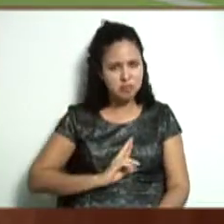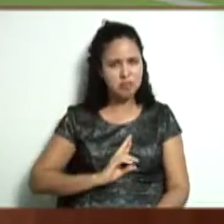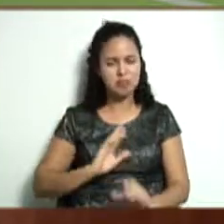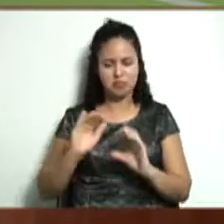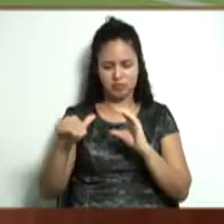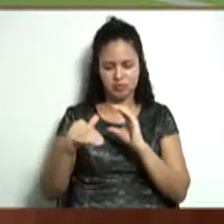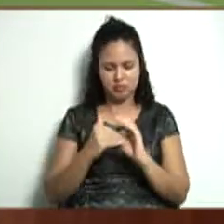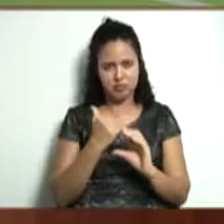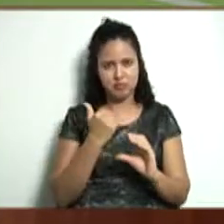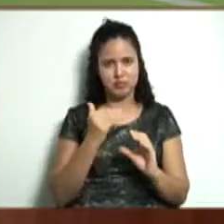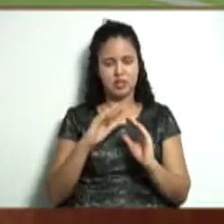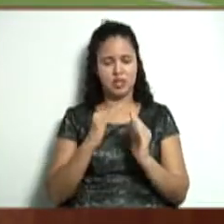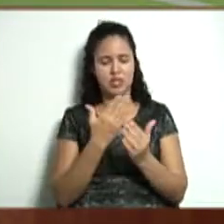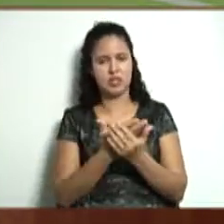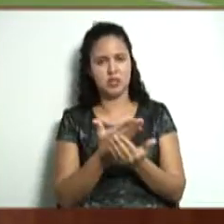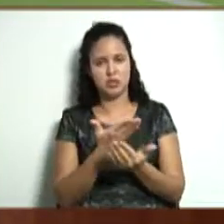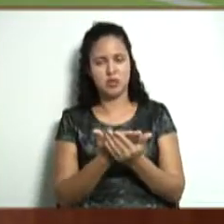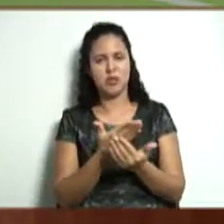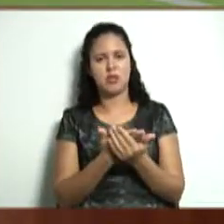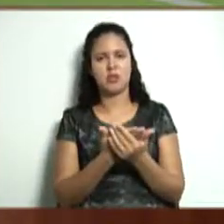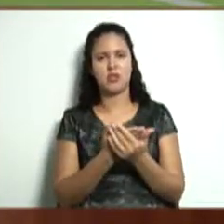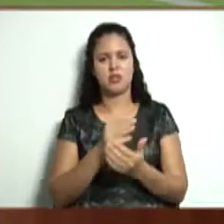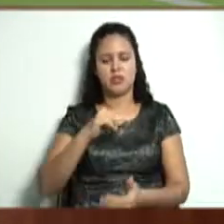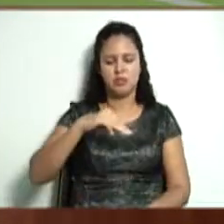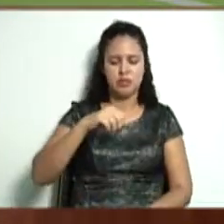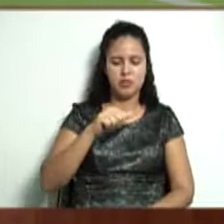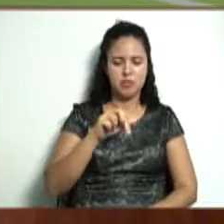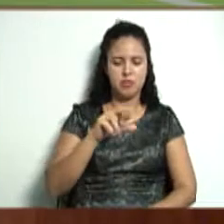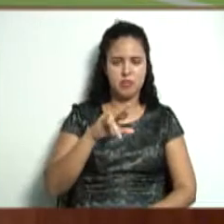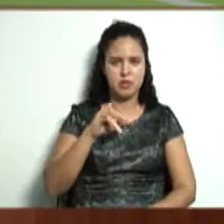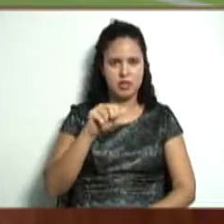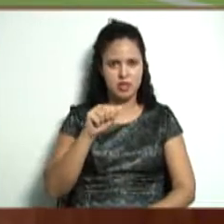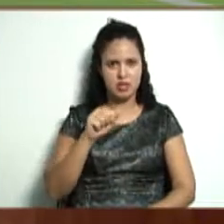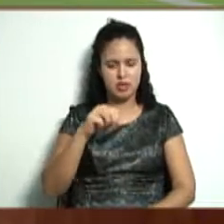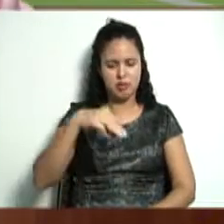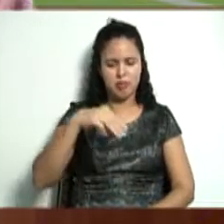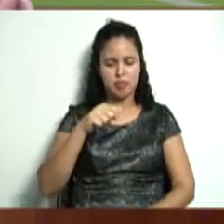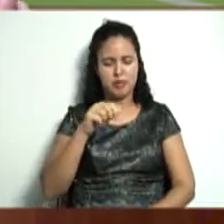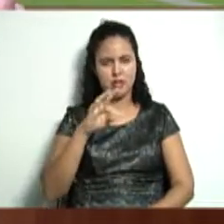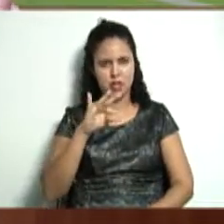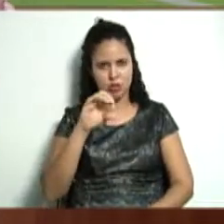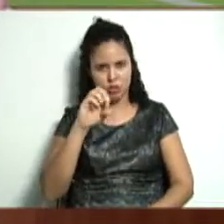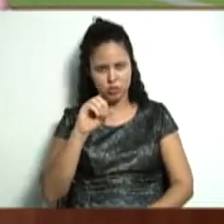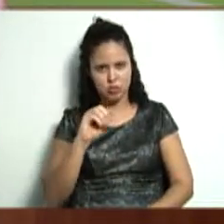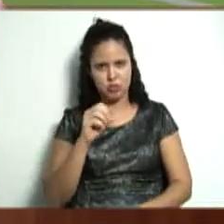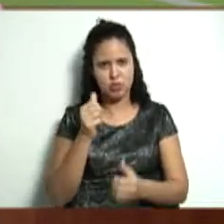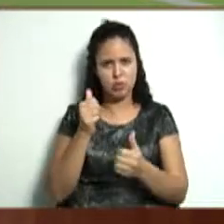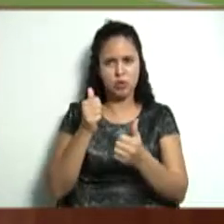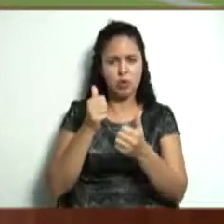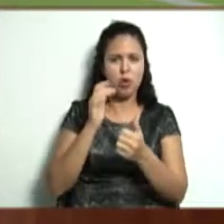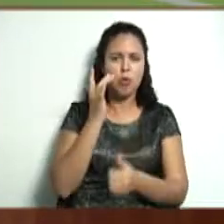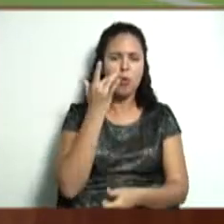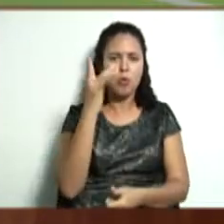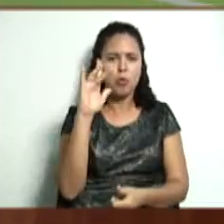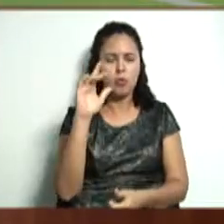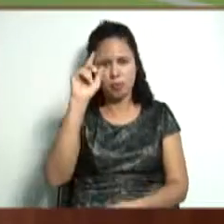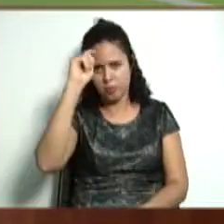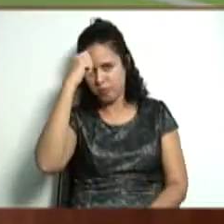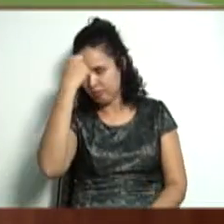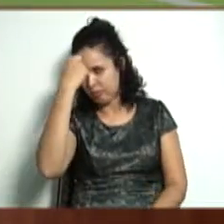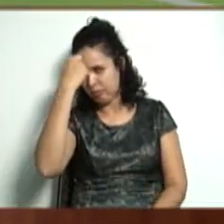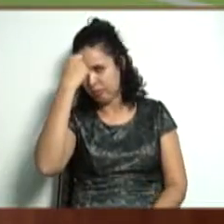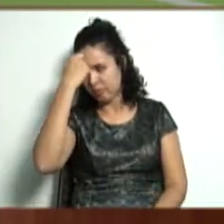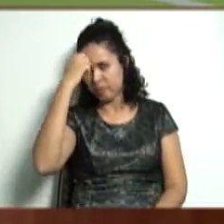com a gente aqui, ó. A Escola Maria de Matos, de Ouro Preto do Oeste, a professora Aline Cristine,